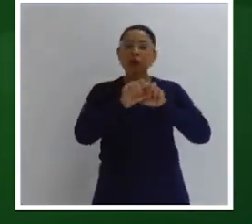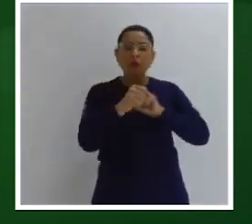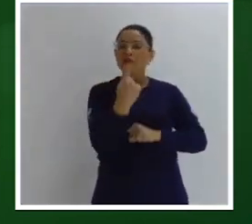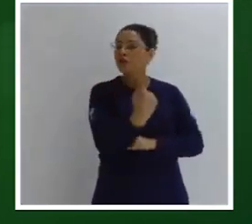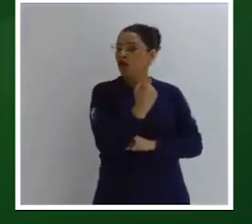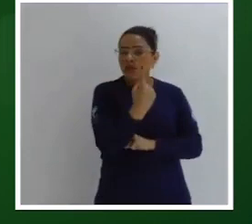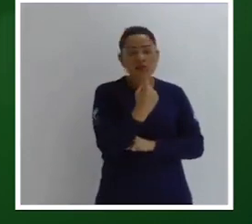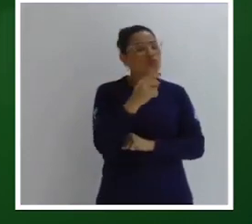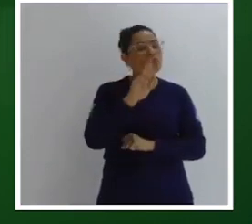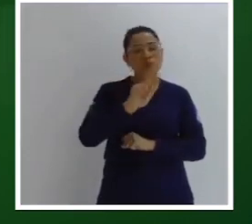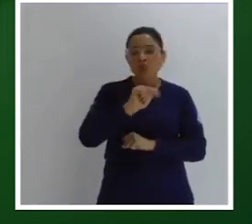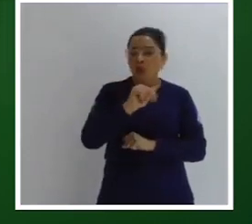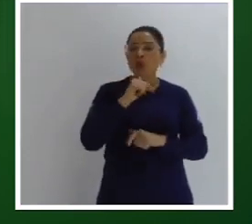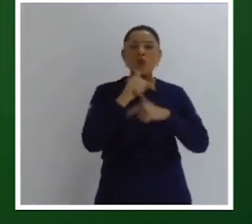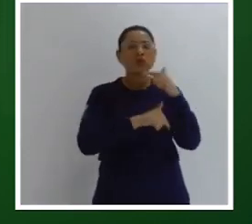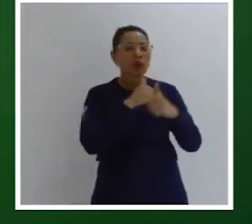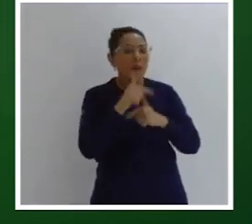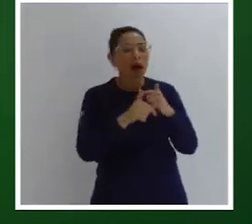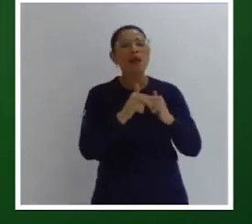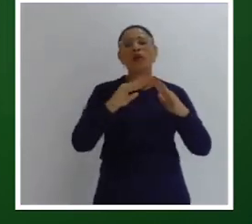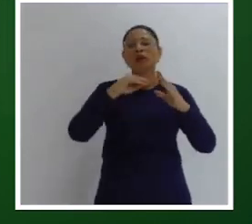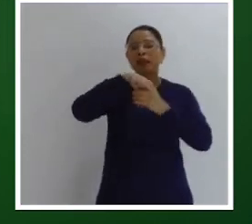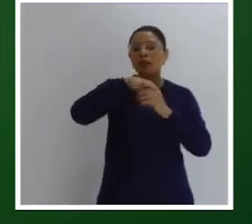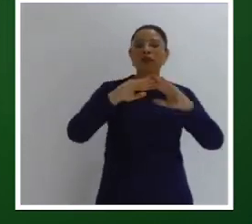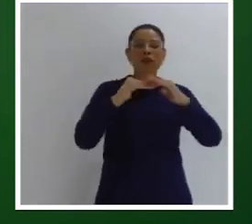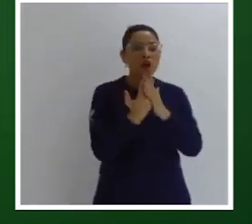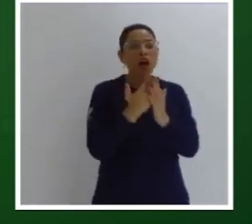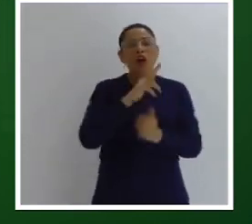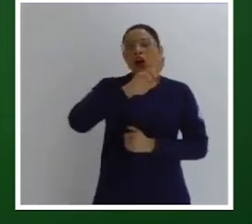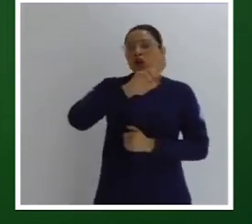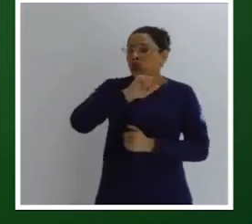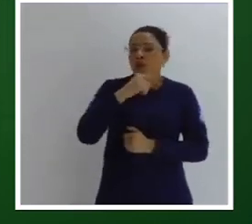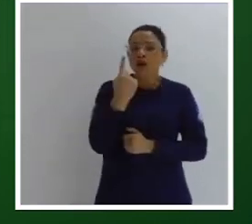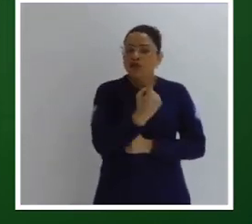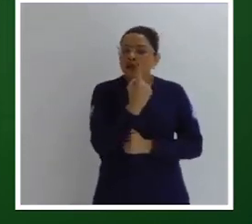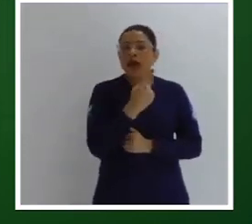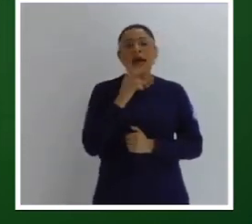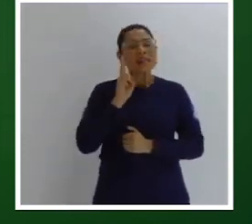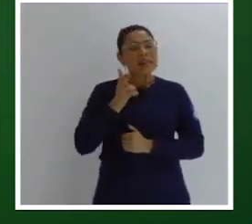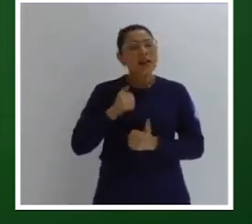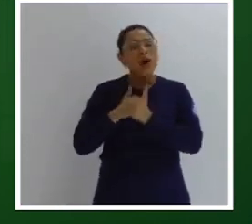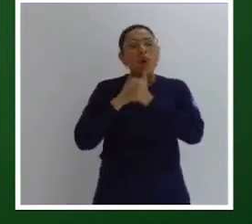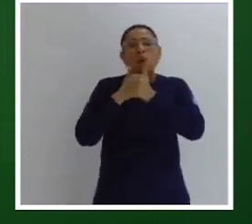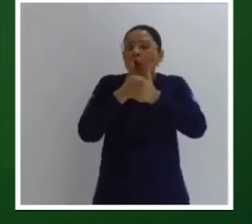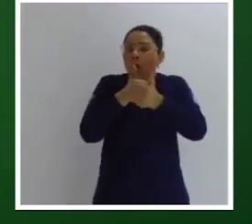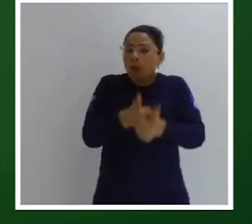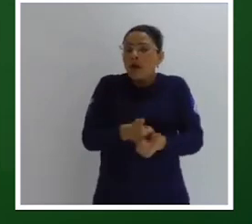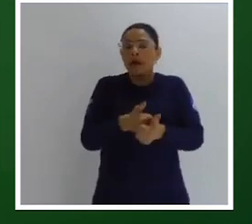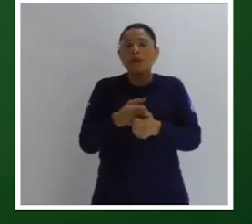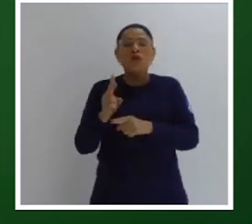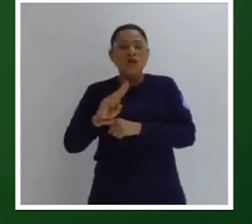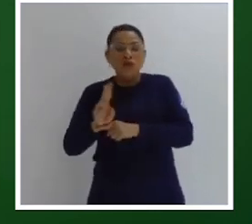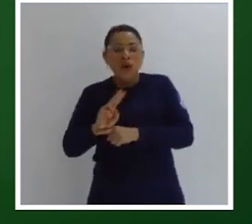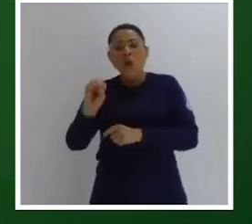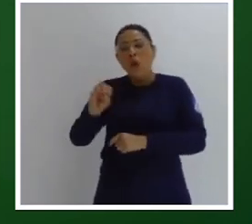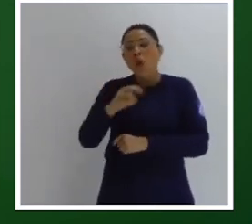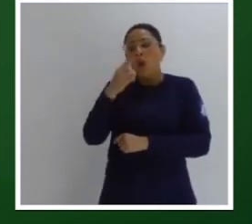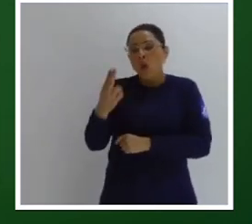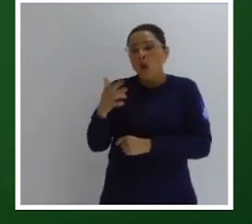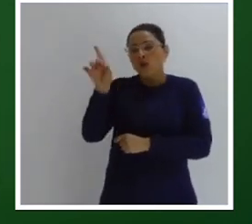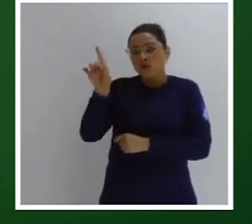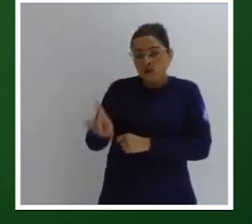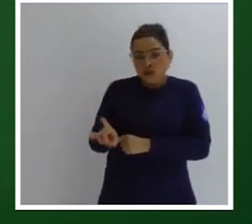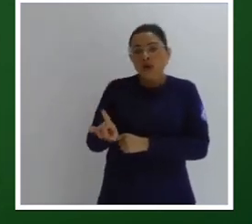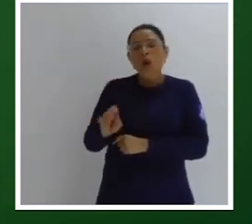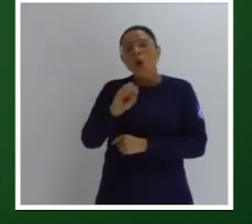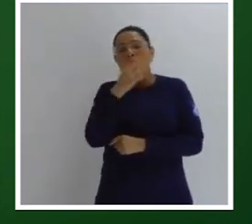eles não fazem esse trabalho na escola sozinho eles estão sempre sendo acompanhado ou por um supervisor da diretoria ou para